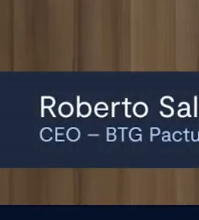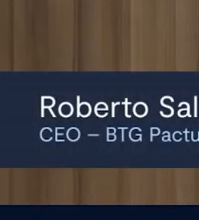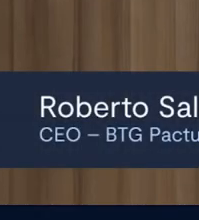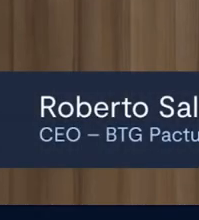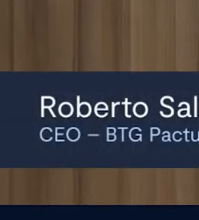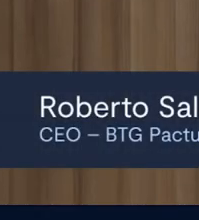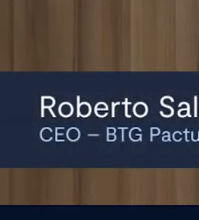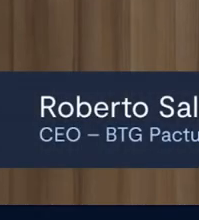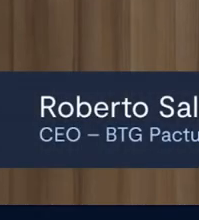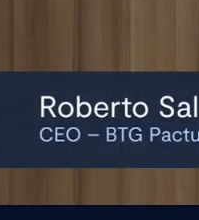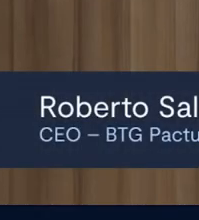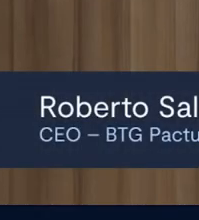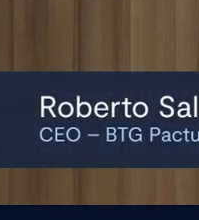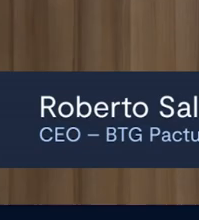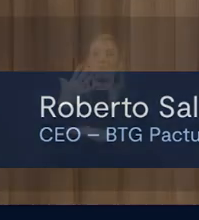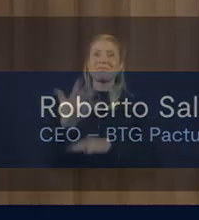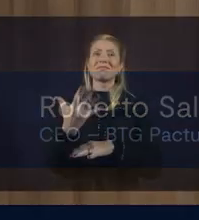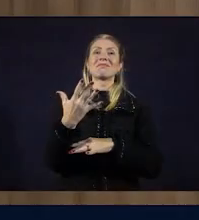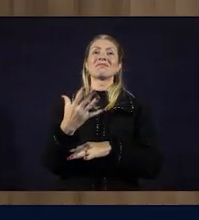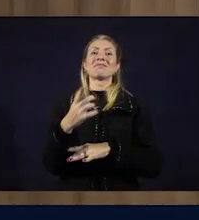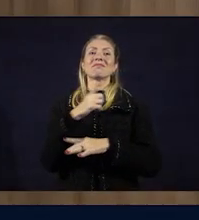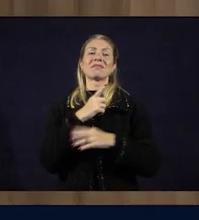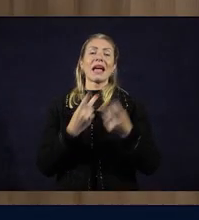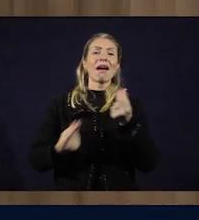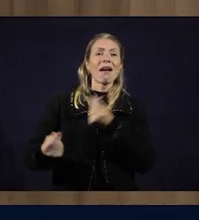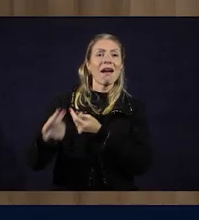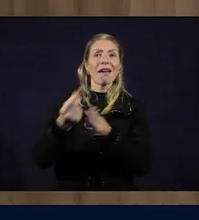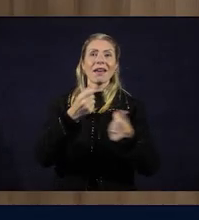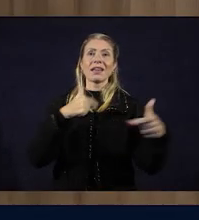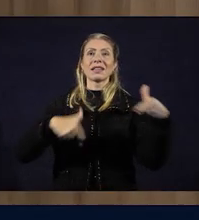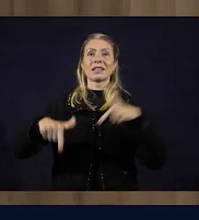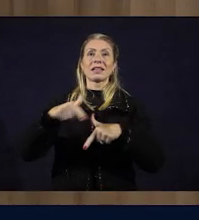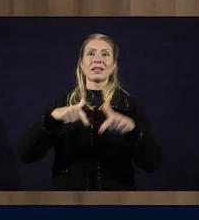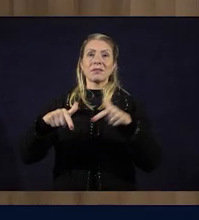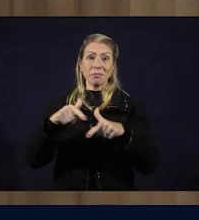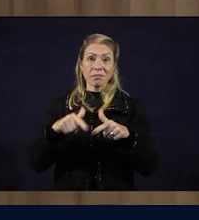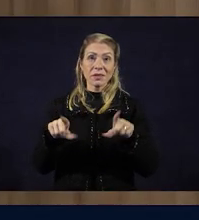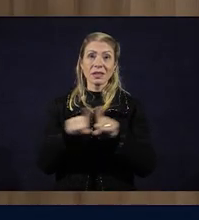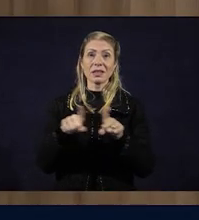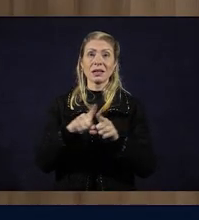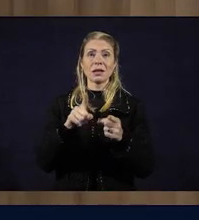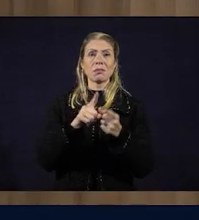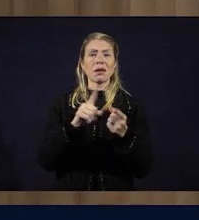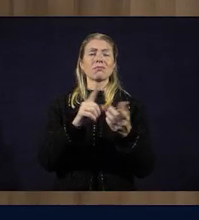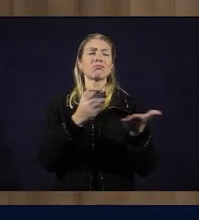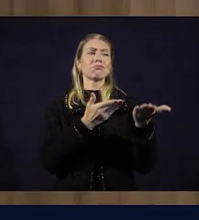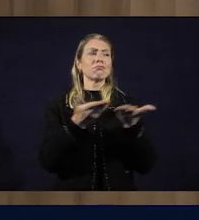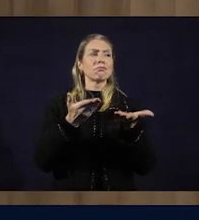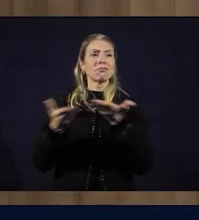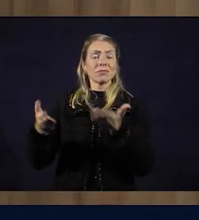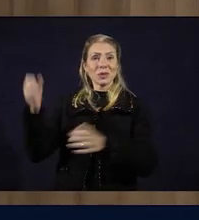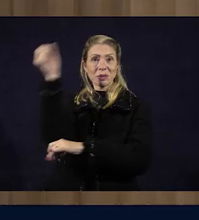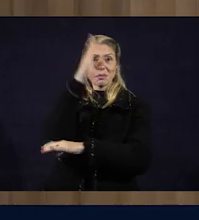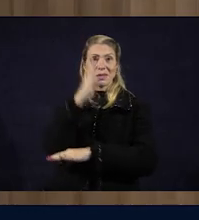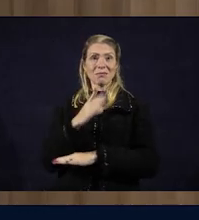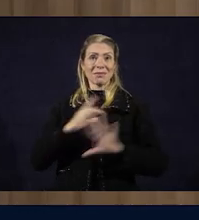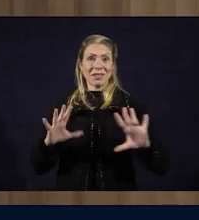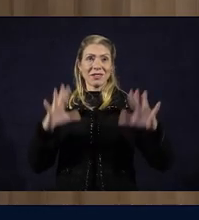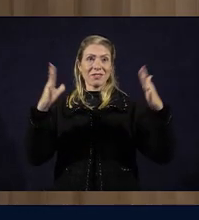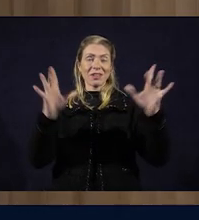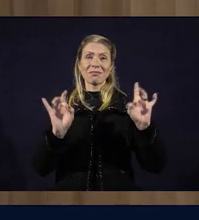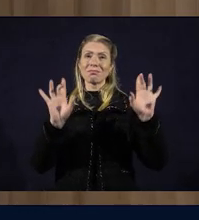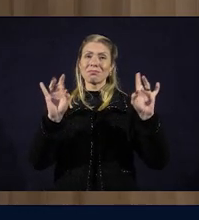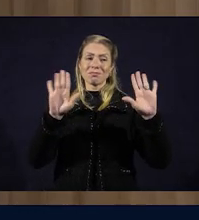já era tanta renda trabalho e divisas para o Brasil tivesse um evento exclusivo